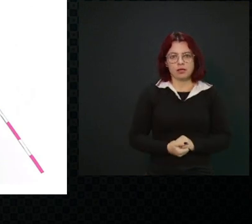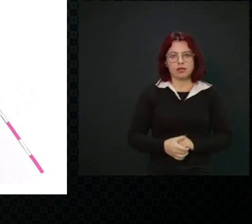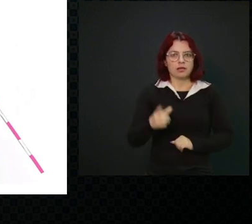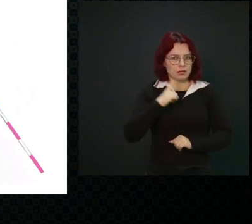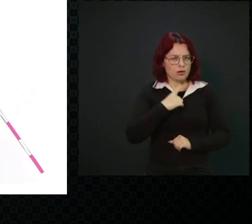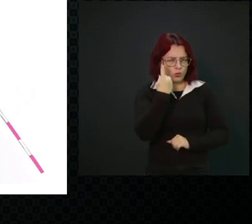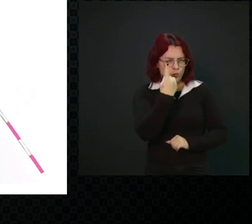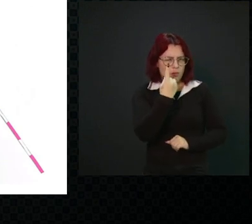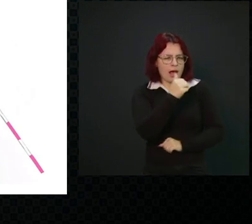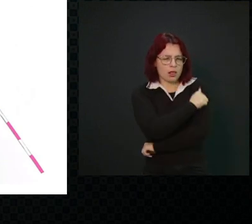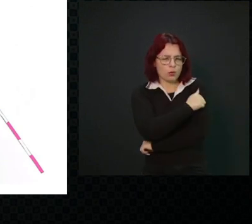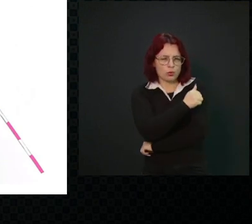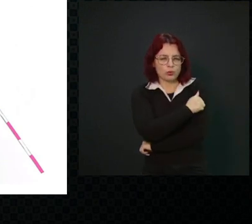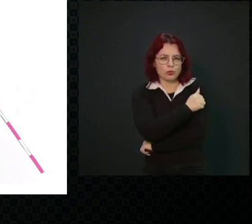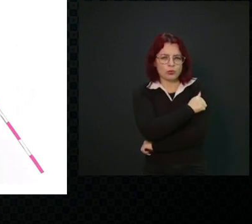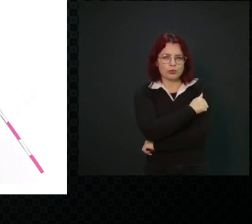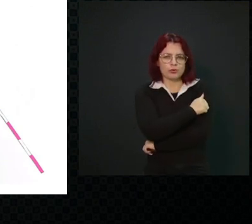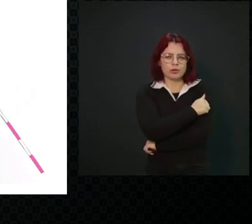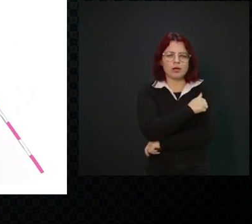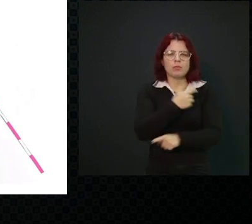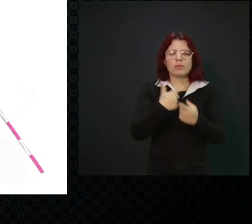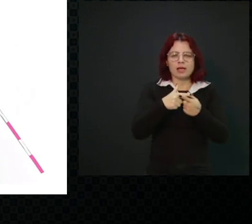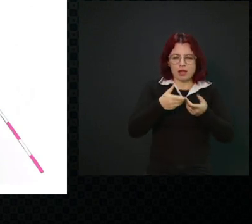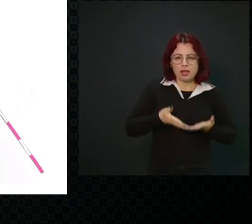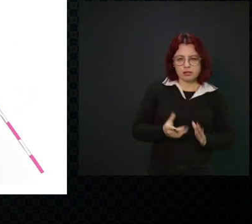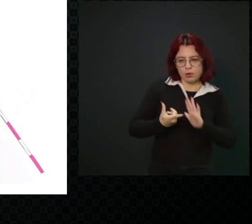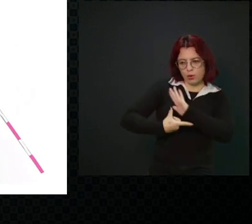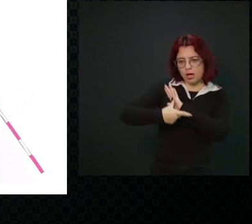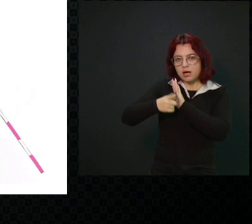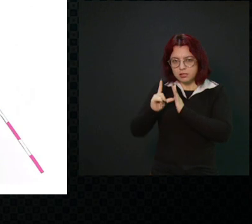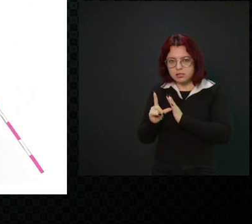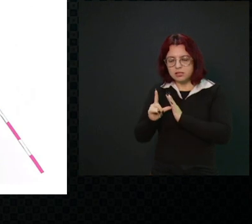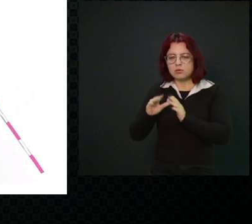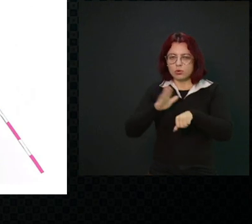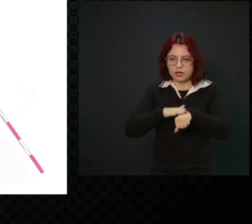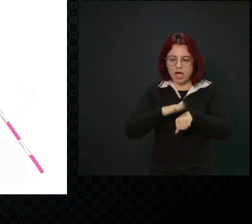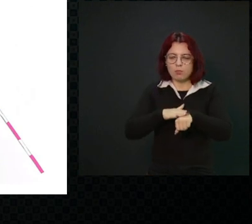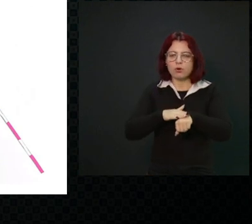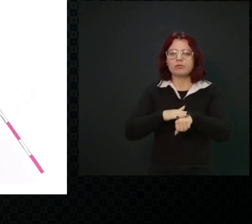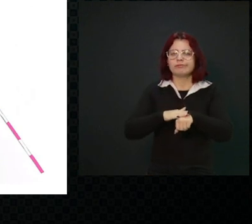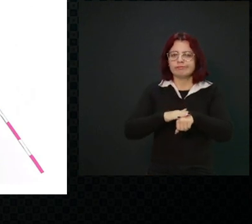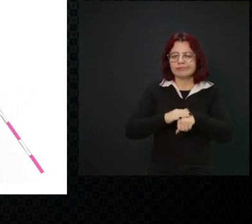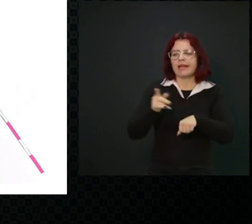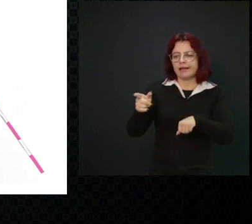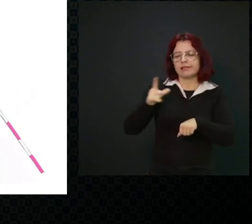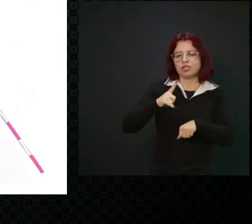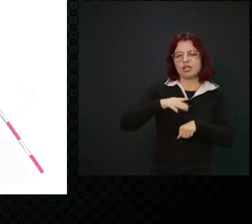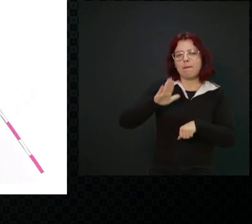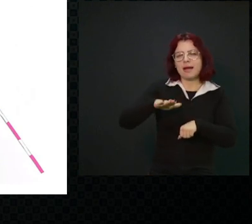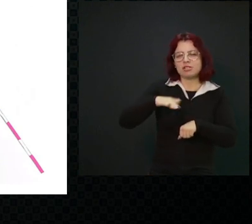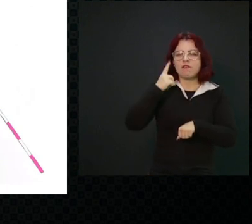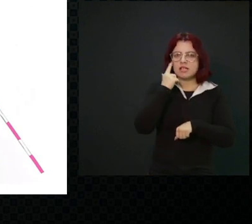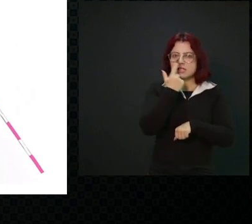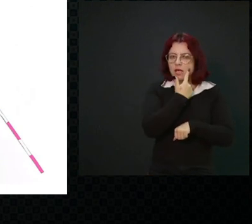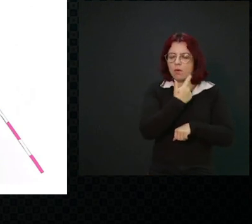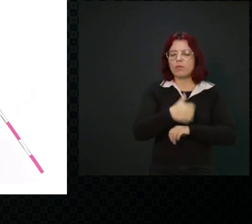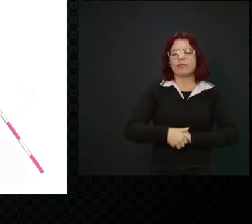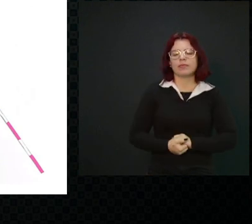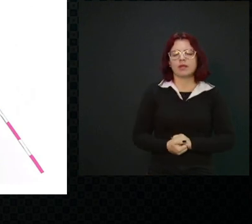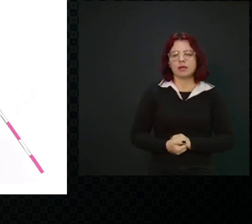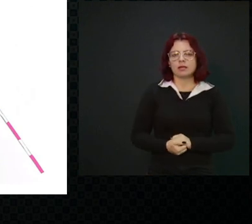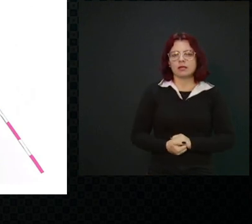alunas foi por conta da prematuridade, então ela já apresentava uma baixa visão significativa e ela